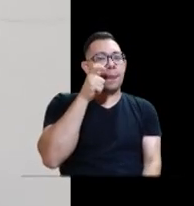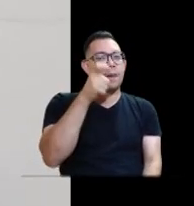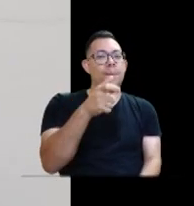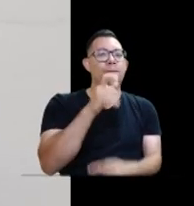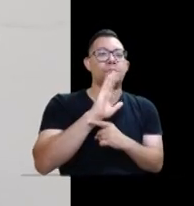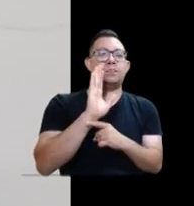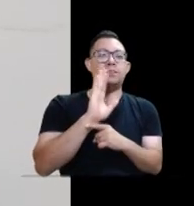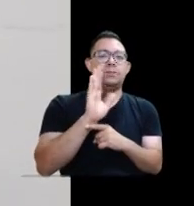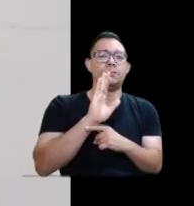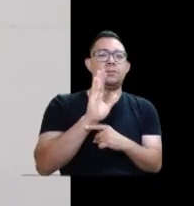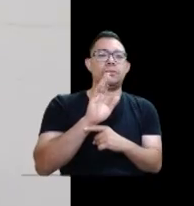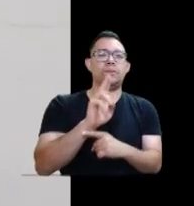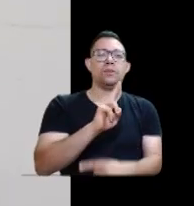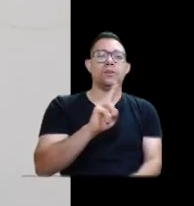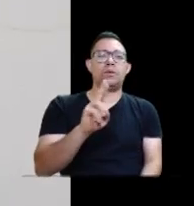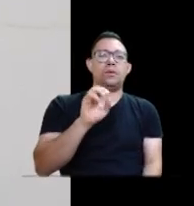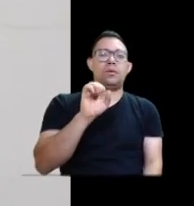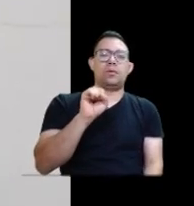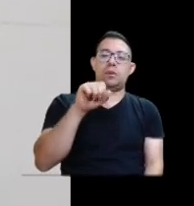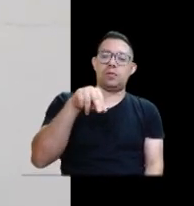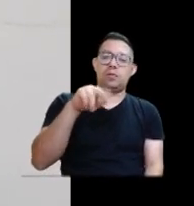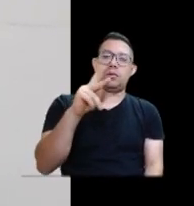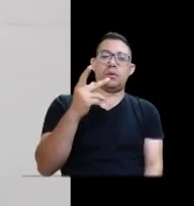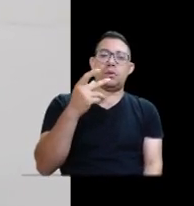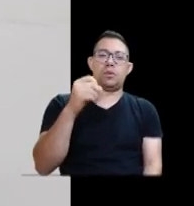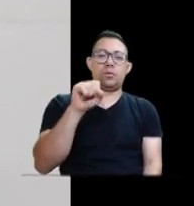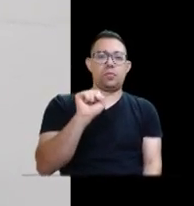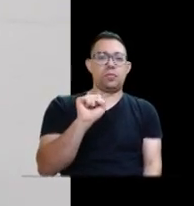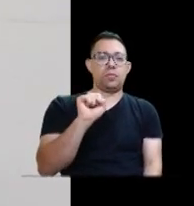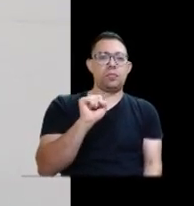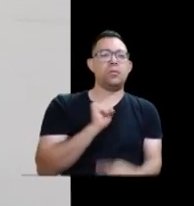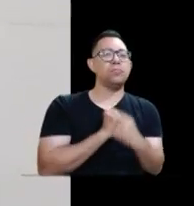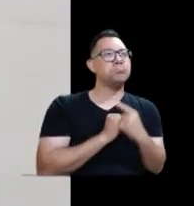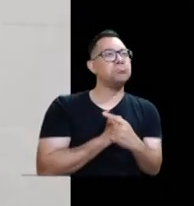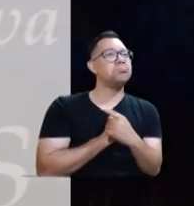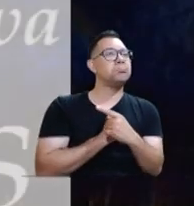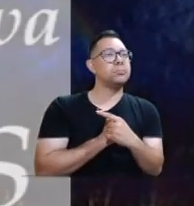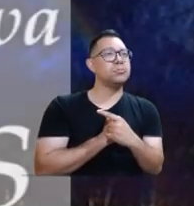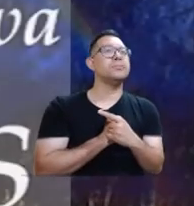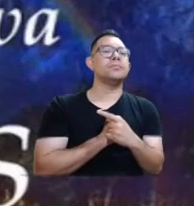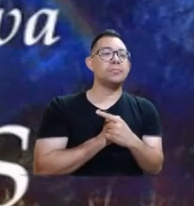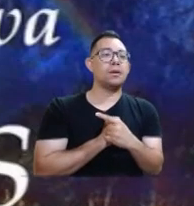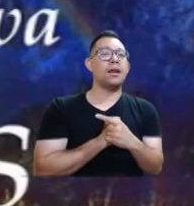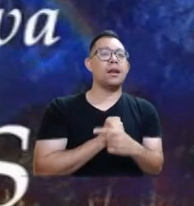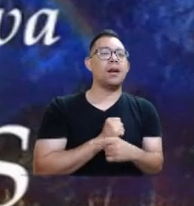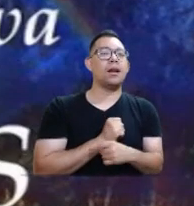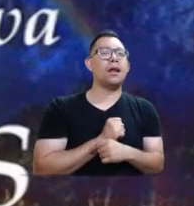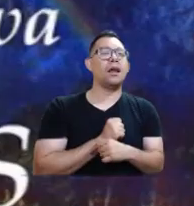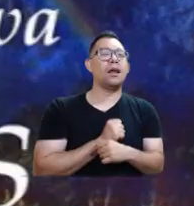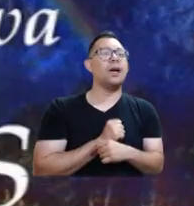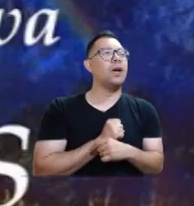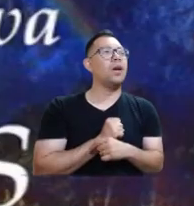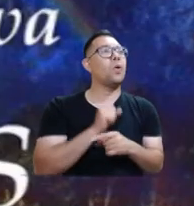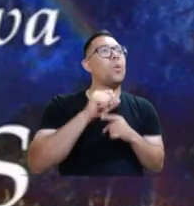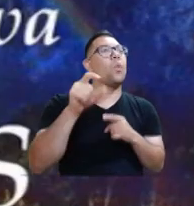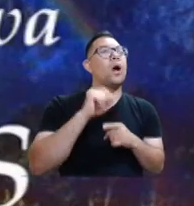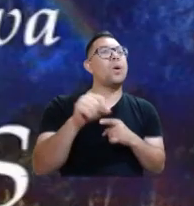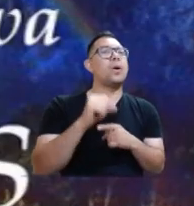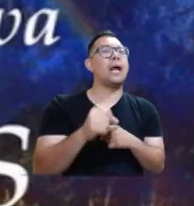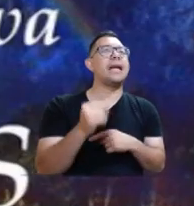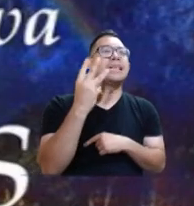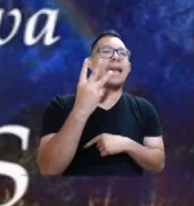uma época que eu fiquei muito interessada num filme que chamava Sonhos, de Akira Kurosawa e